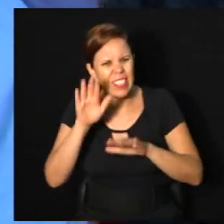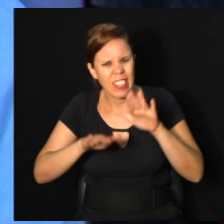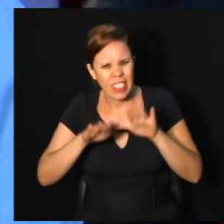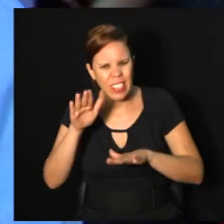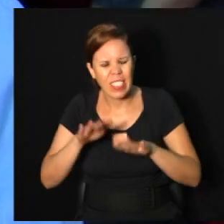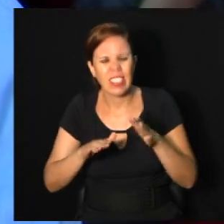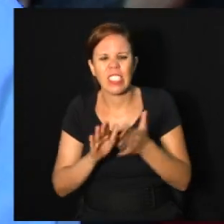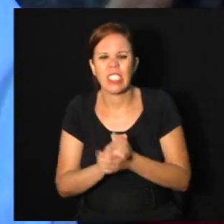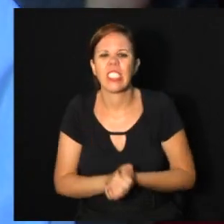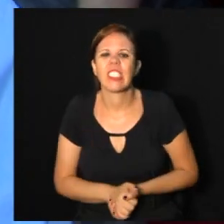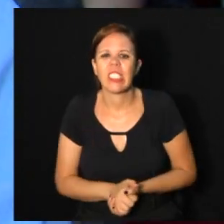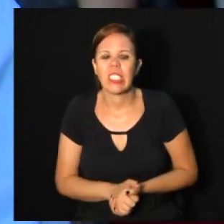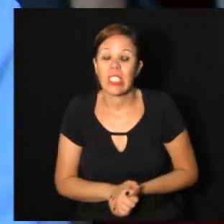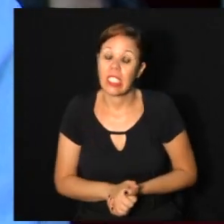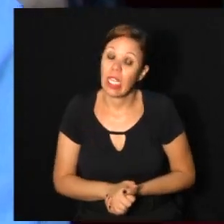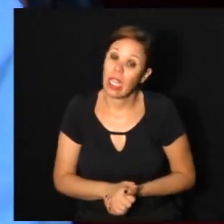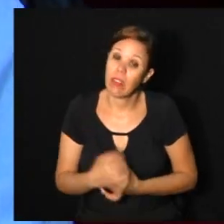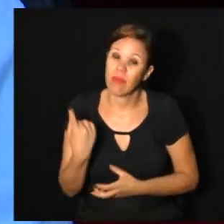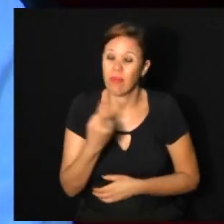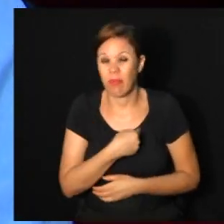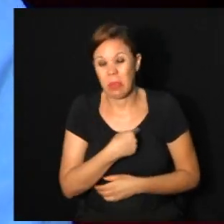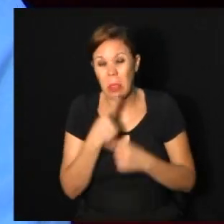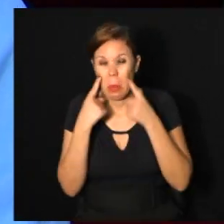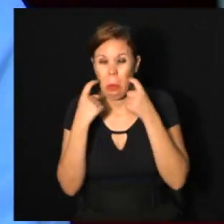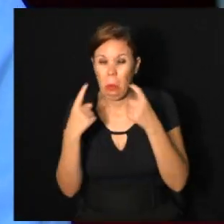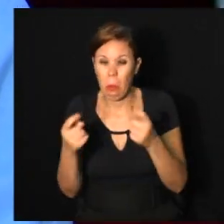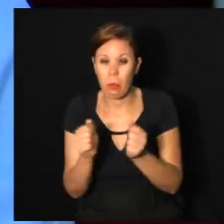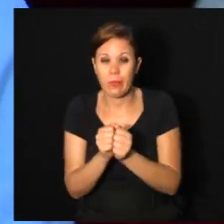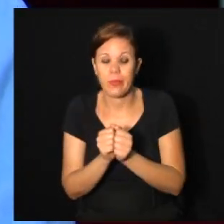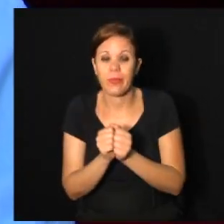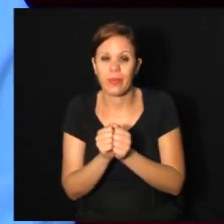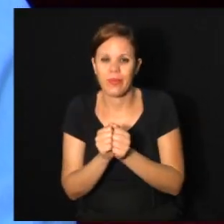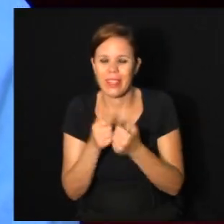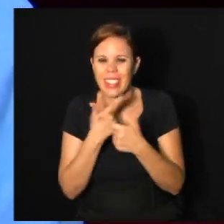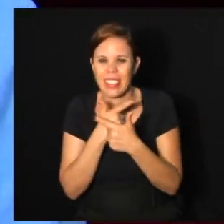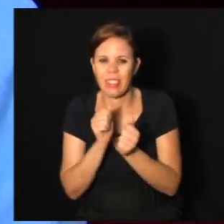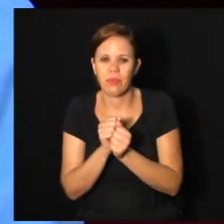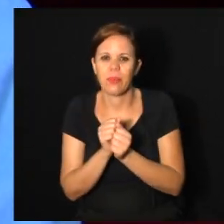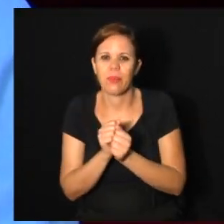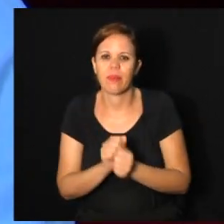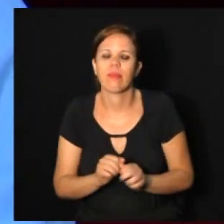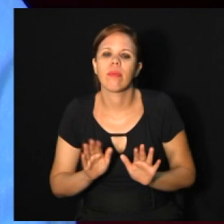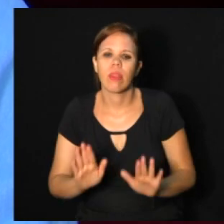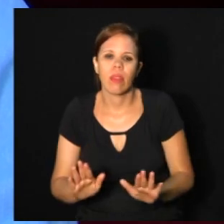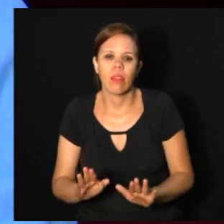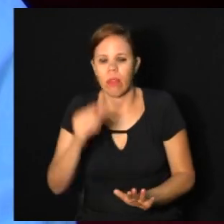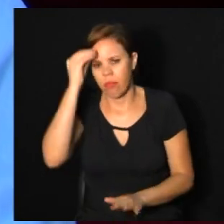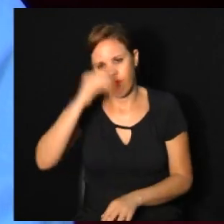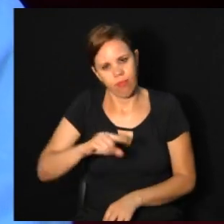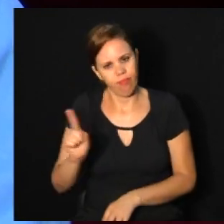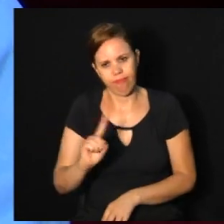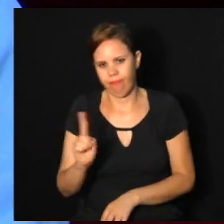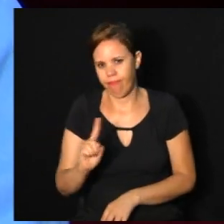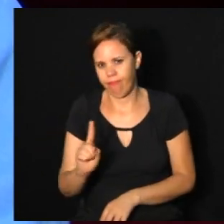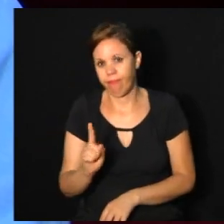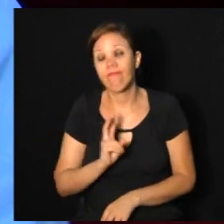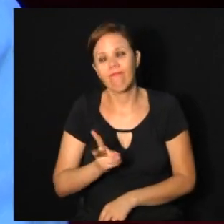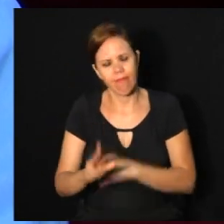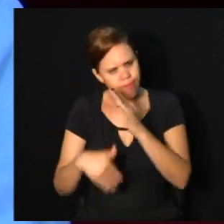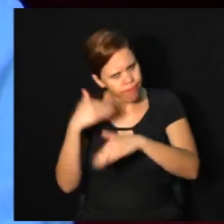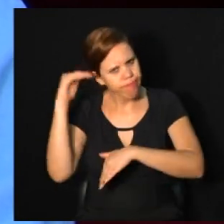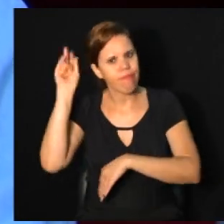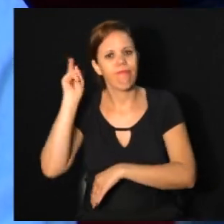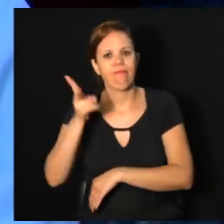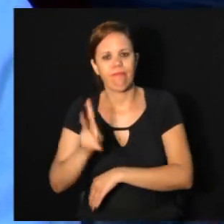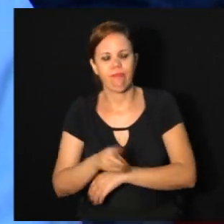muito difícil, às vezes a gente chora junto, ri junto, mas não desistir, né?